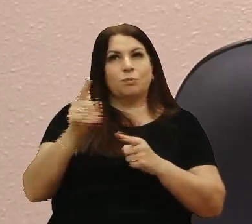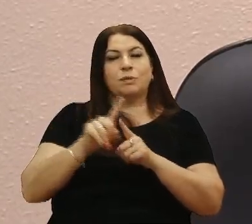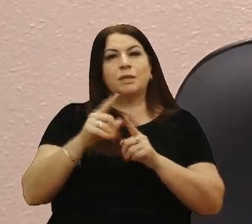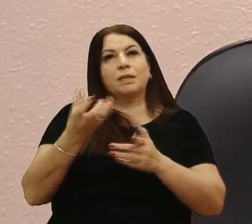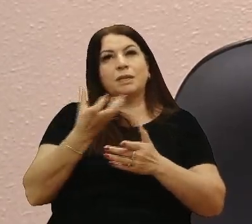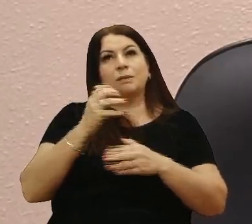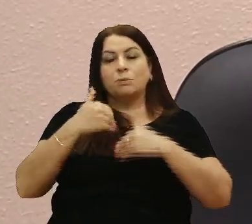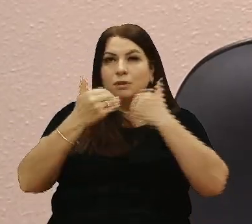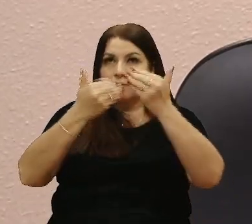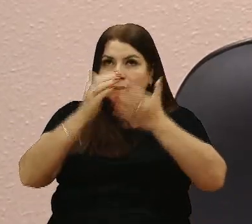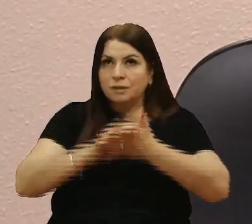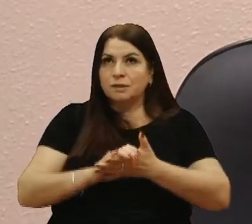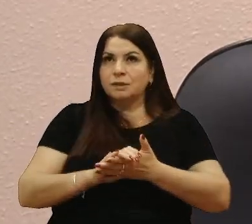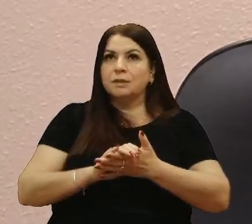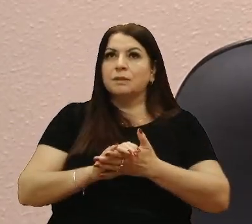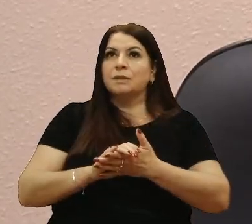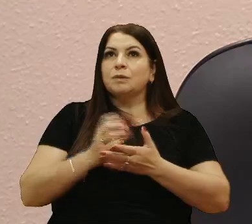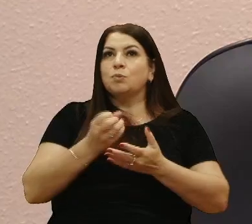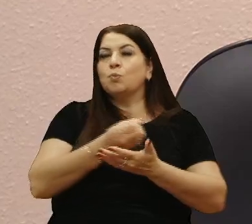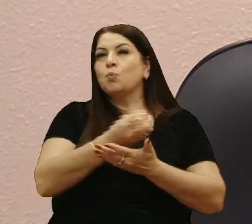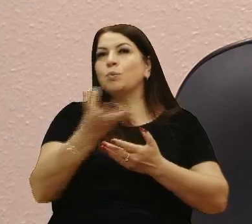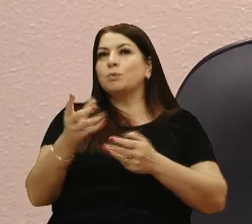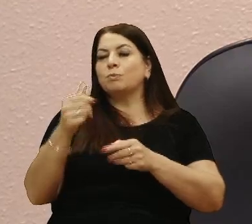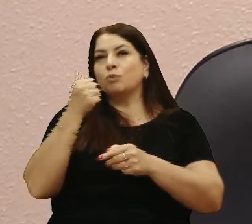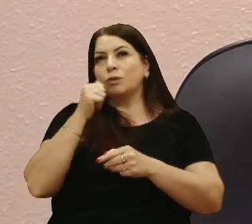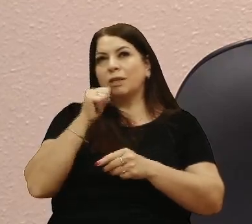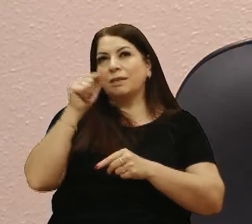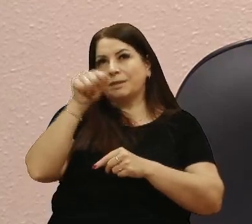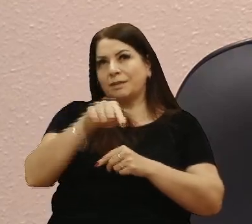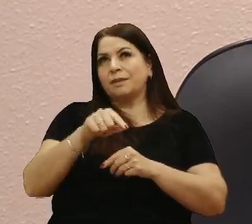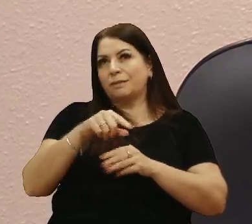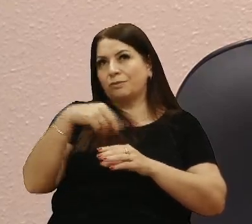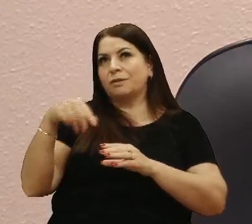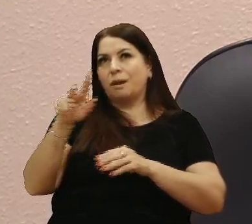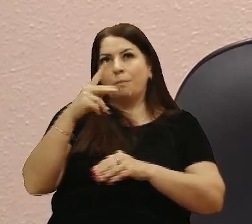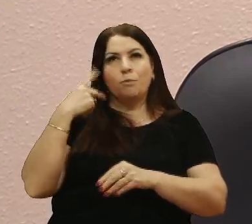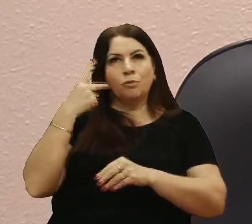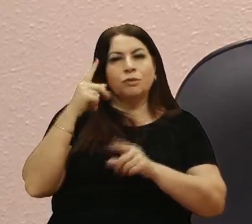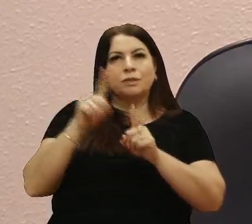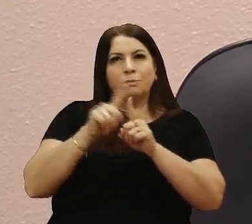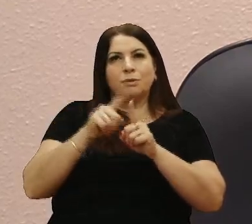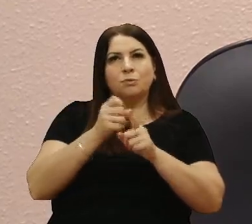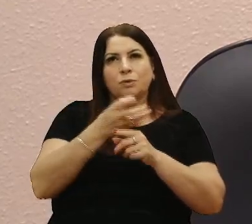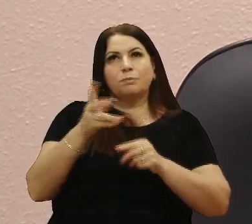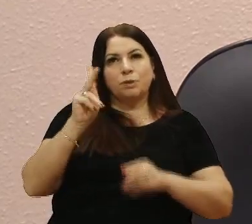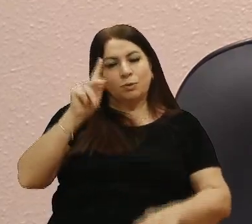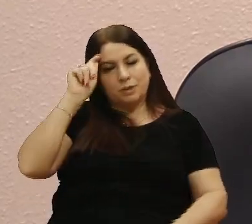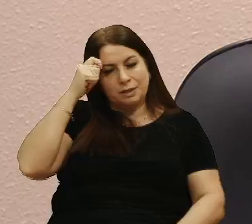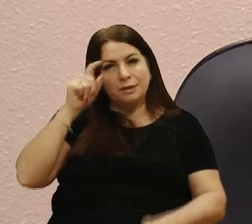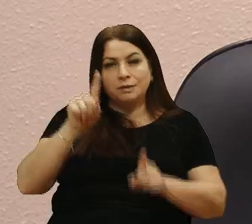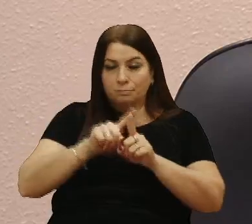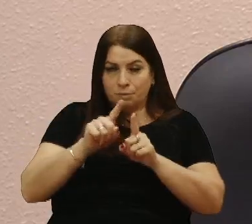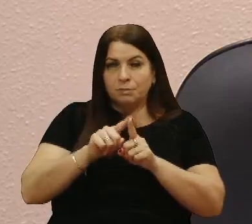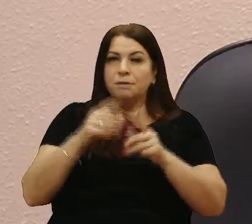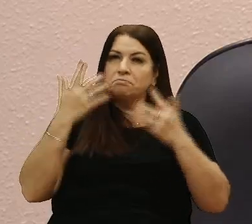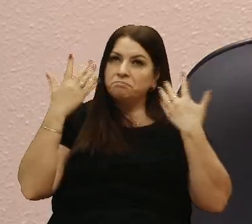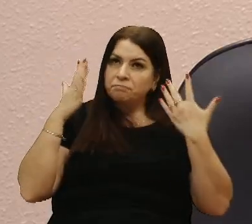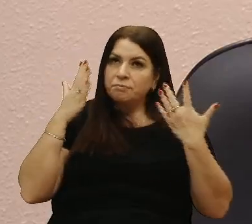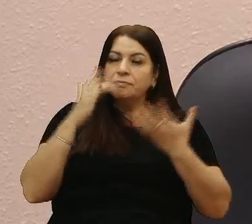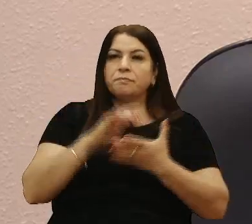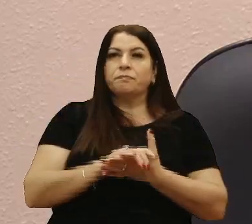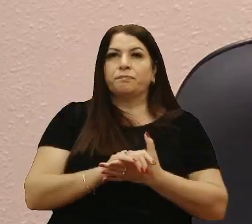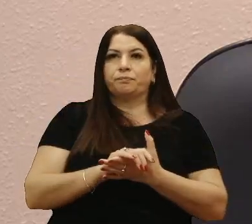queremos que avance, né? A quantidade de mulheres no parlamento também queremos que avance a quantidade de pessoas negras. Então, parabenizar